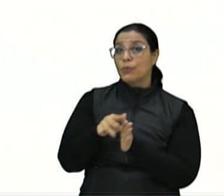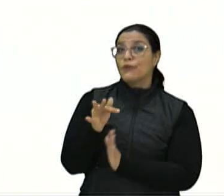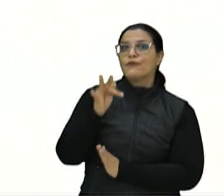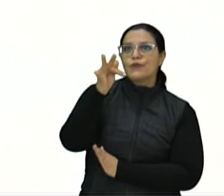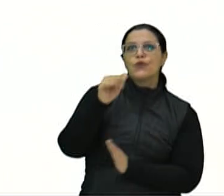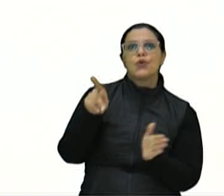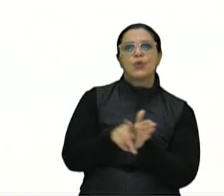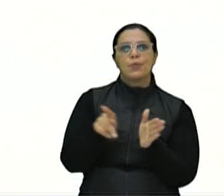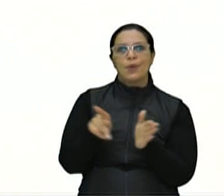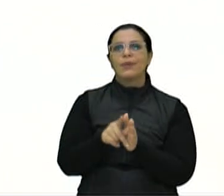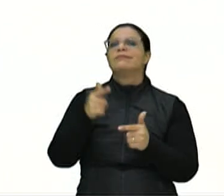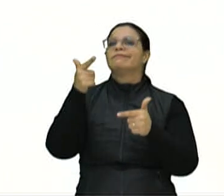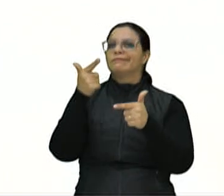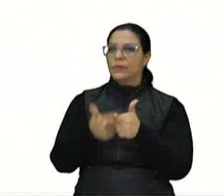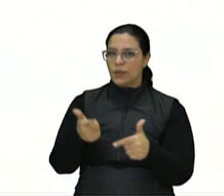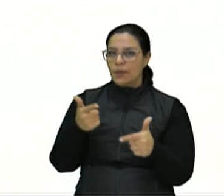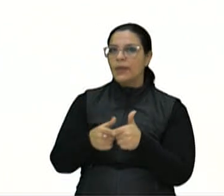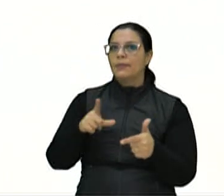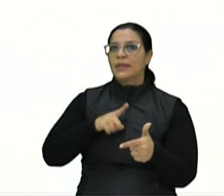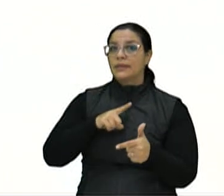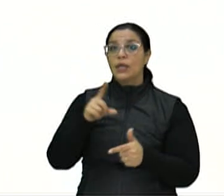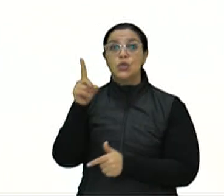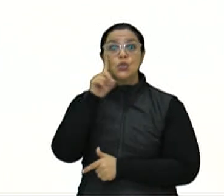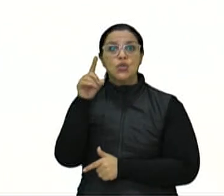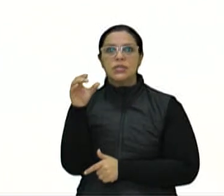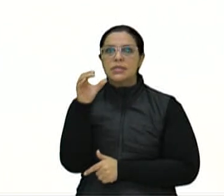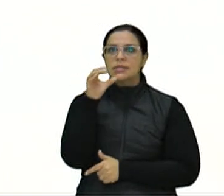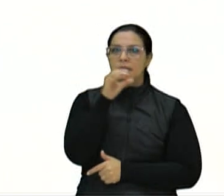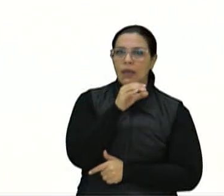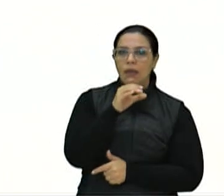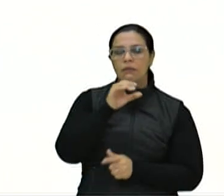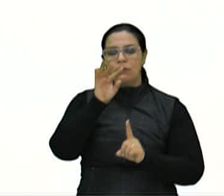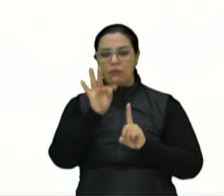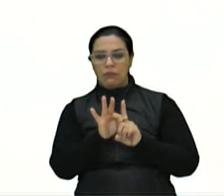de aumento de ocorrências de dias com temperaturas